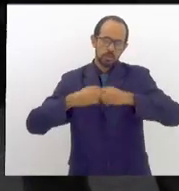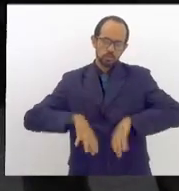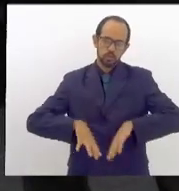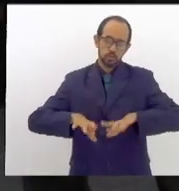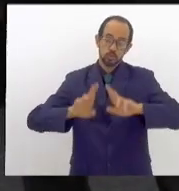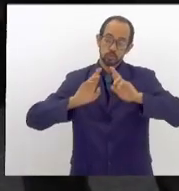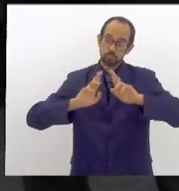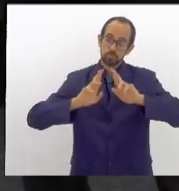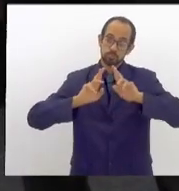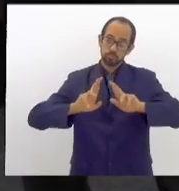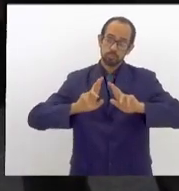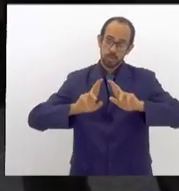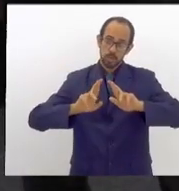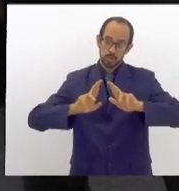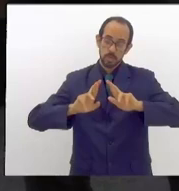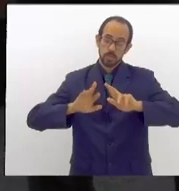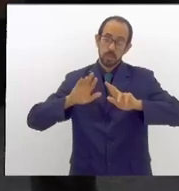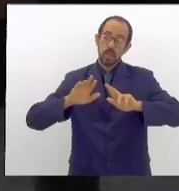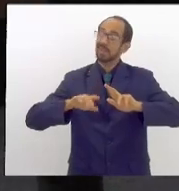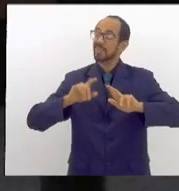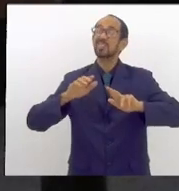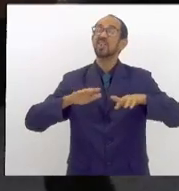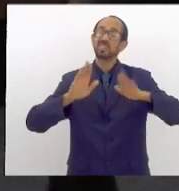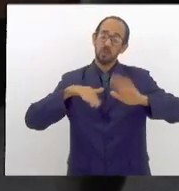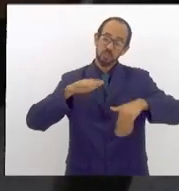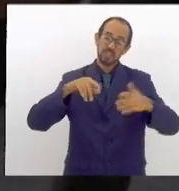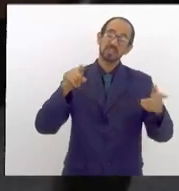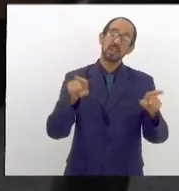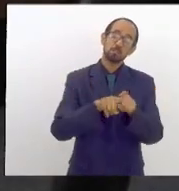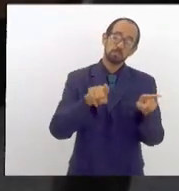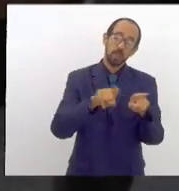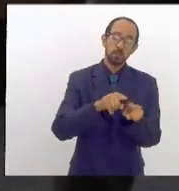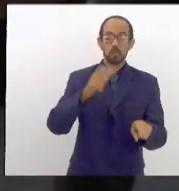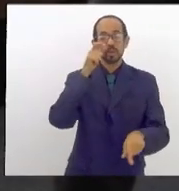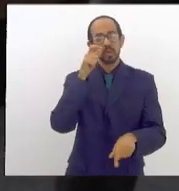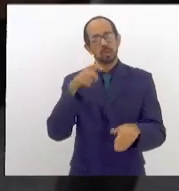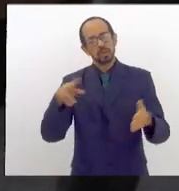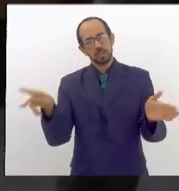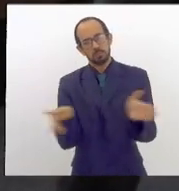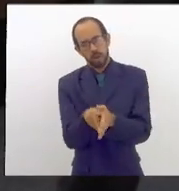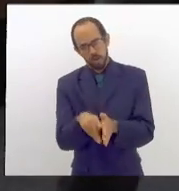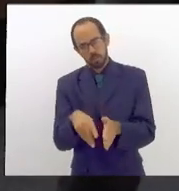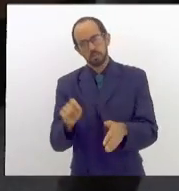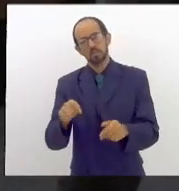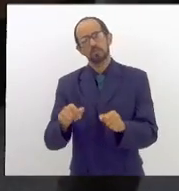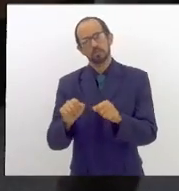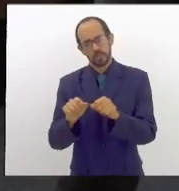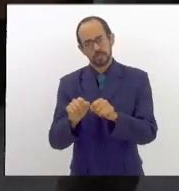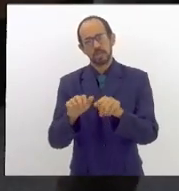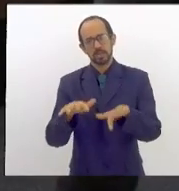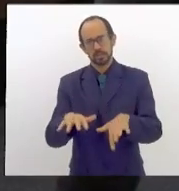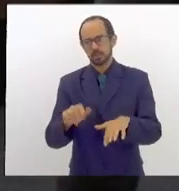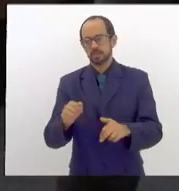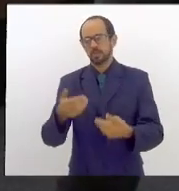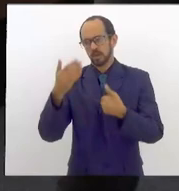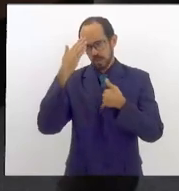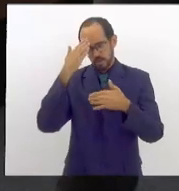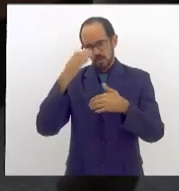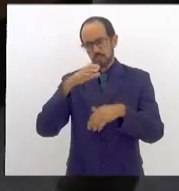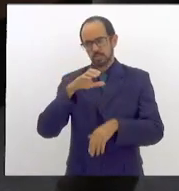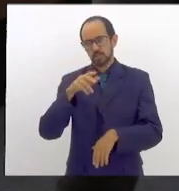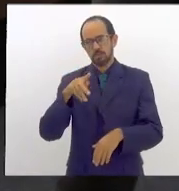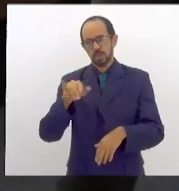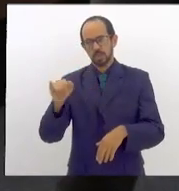propositalmente lesado por essas operações portanto agradeço muito a quem construiu a CPI ao longo de mais de um ano de trabalho